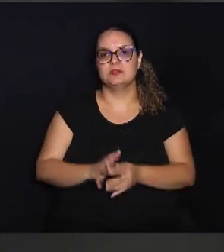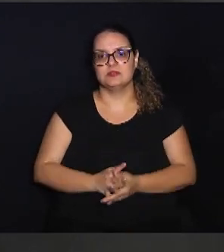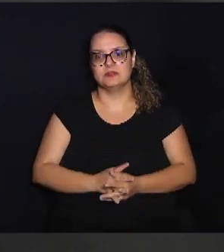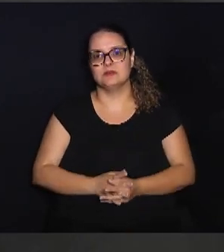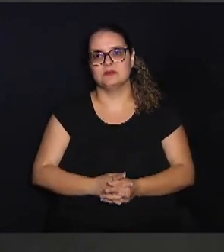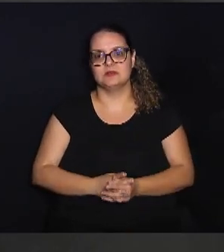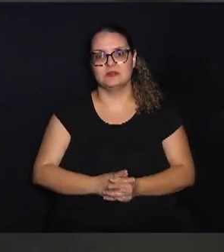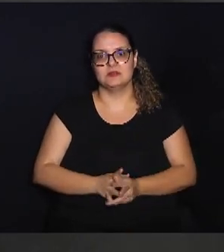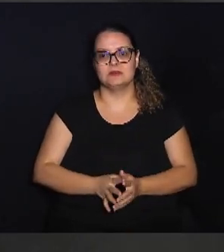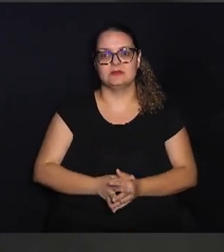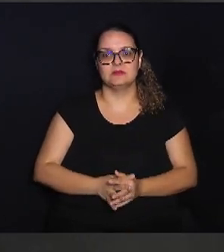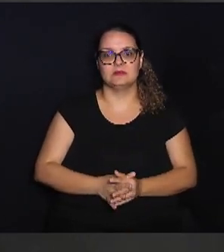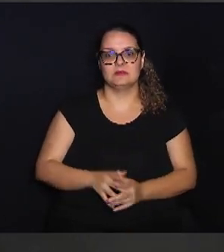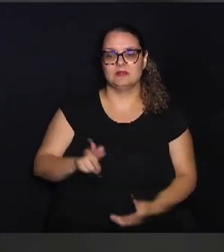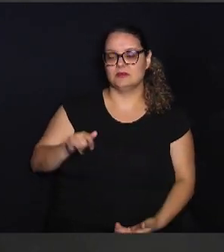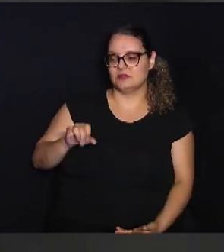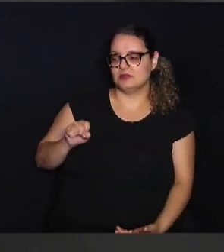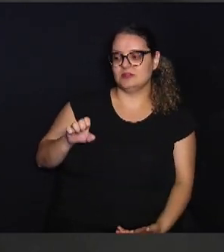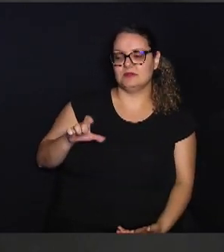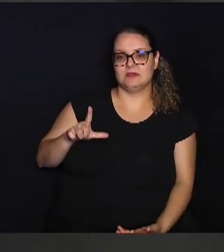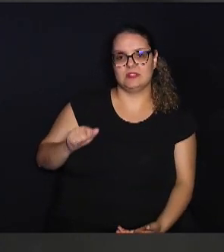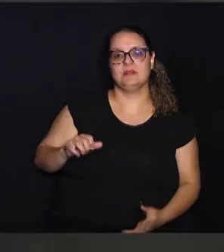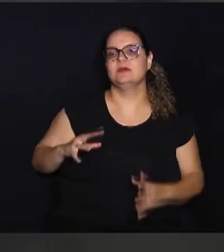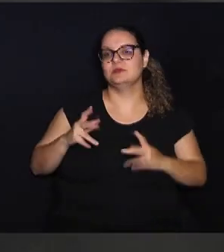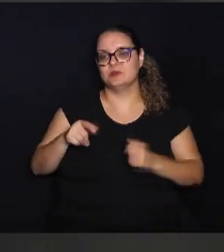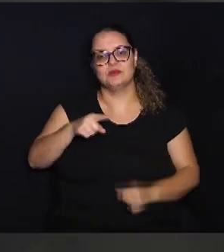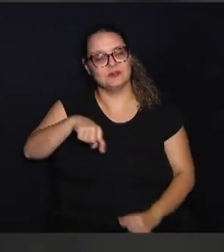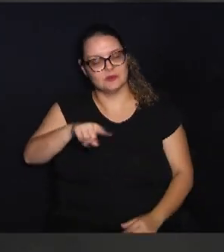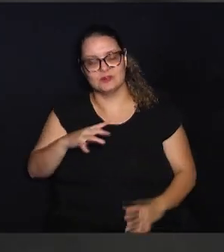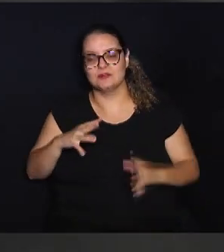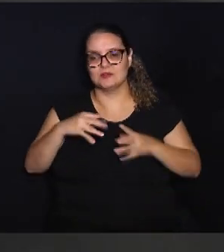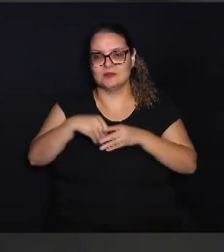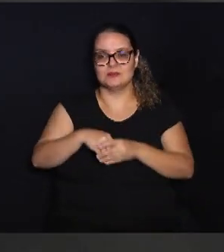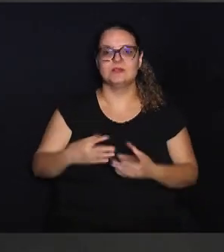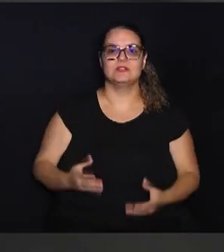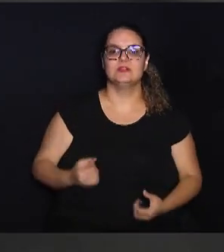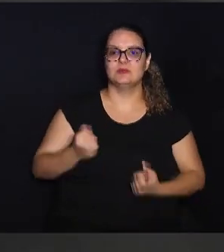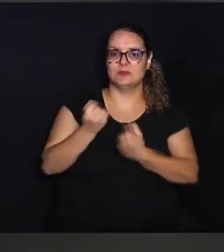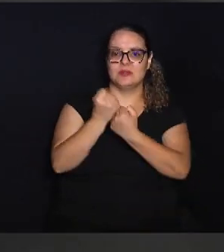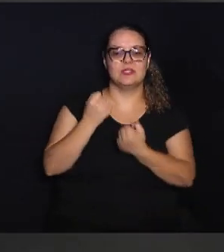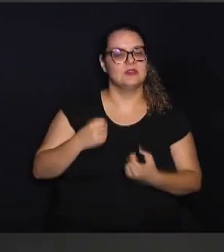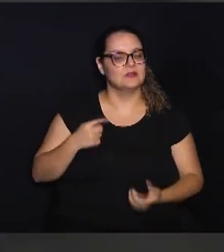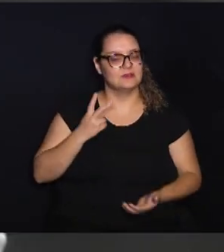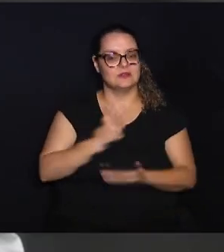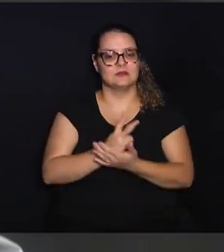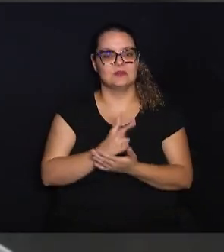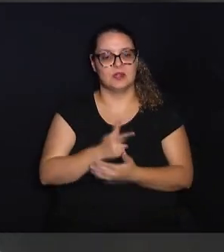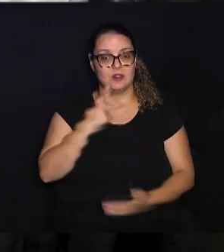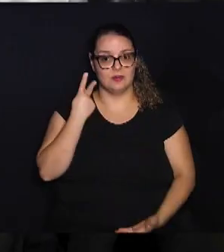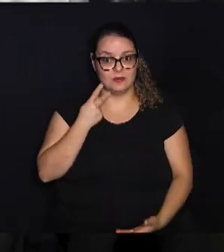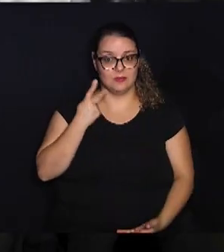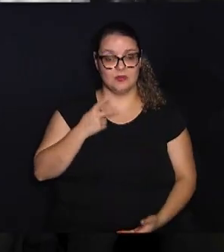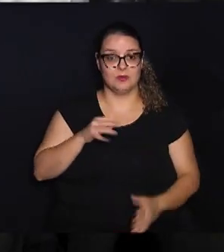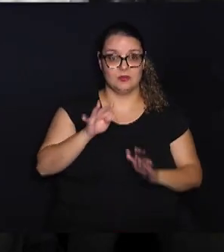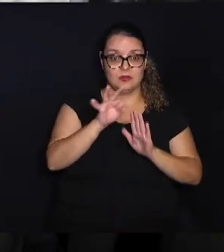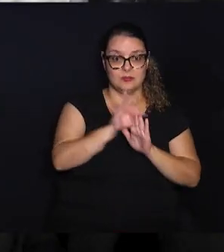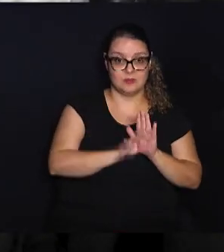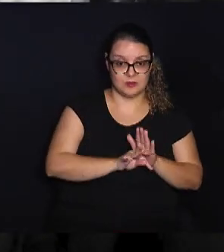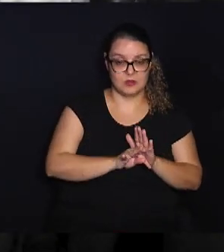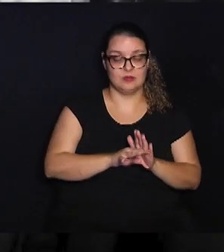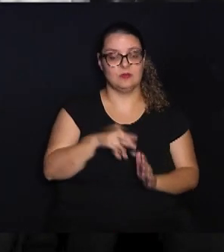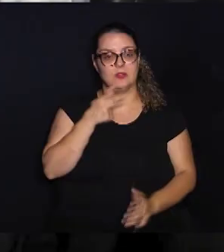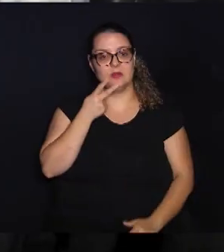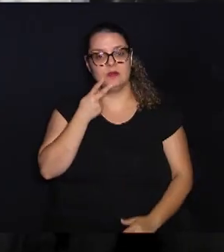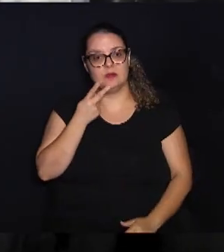Então a Gisela, como todo mundo ali, sempre apoiaram sempre. Vereador, eu peguei um texto em que fala